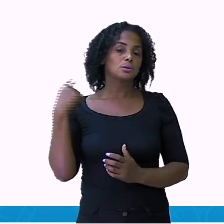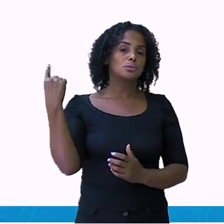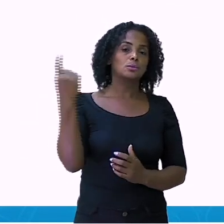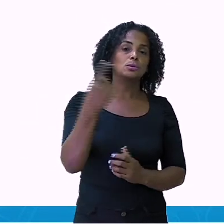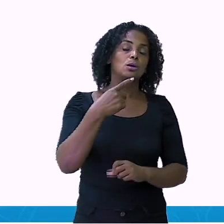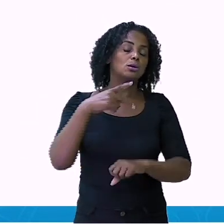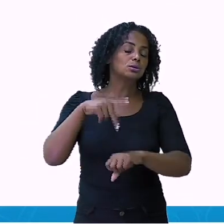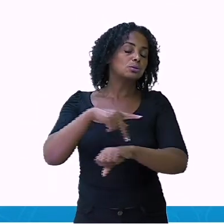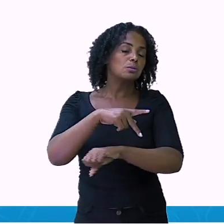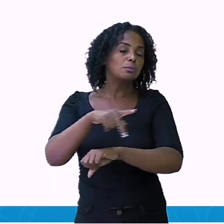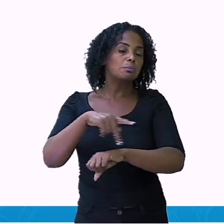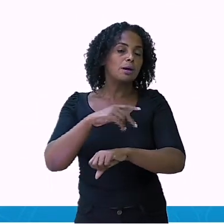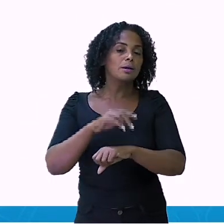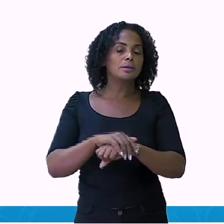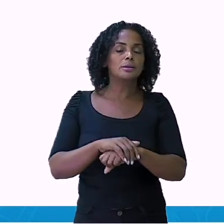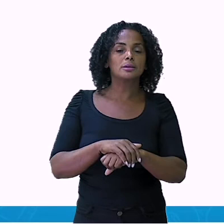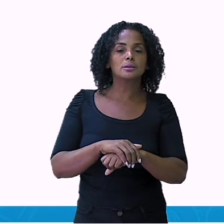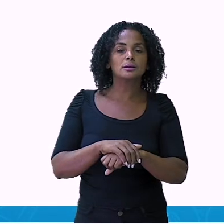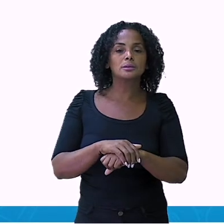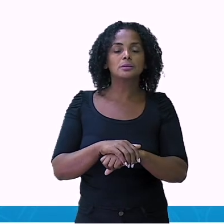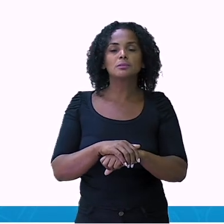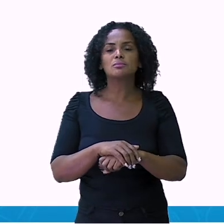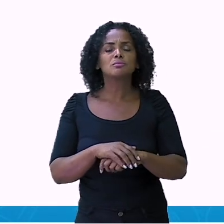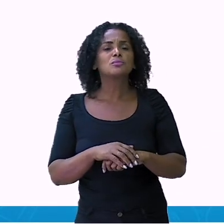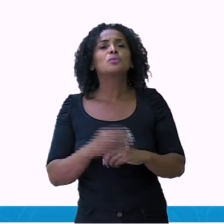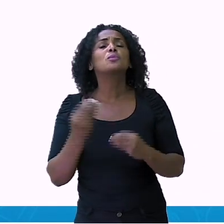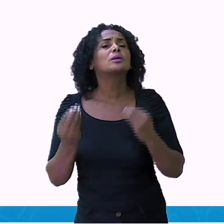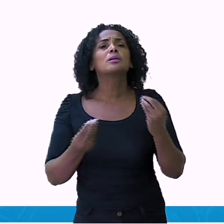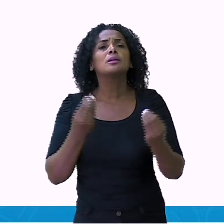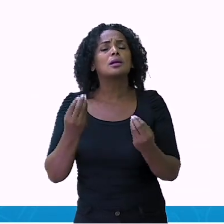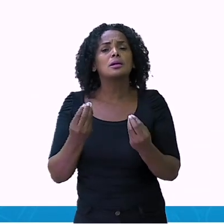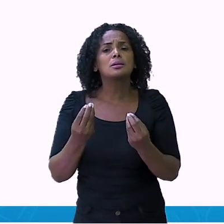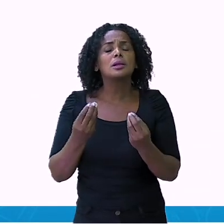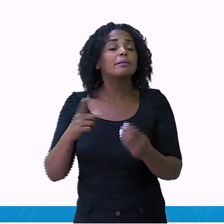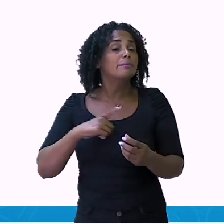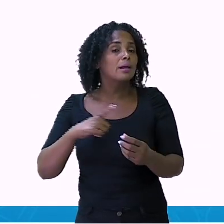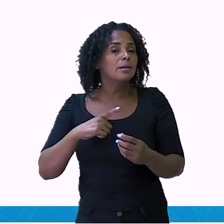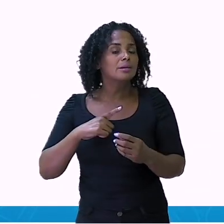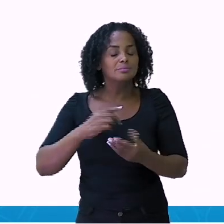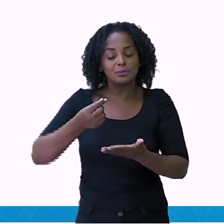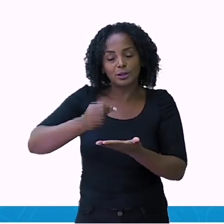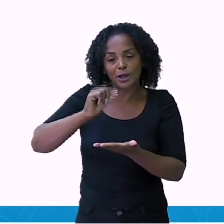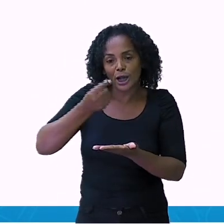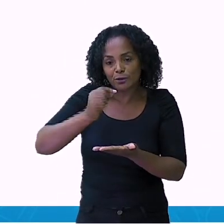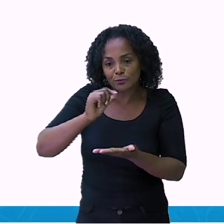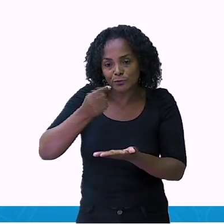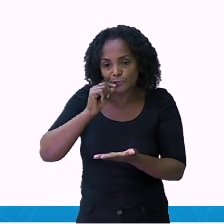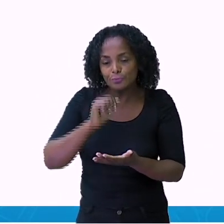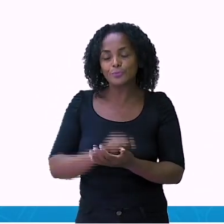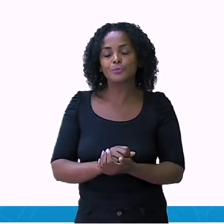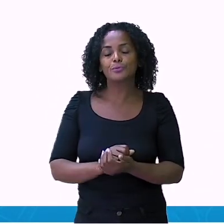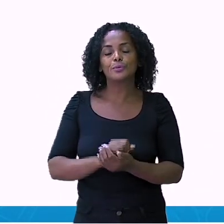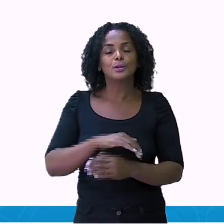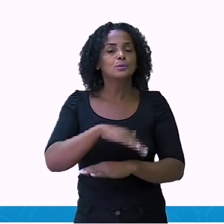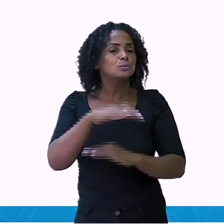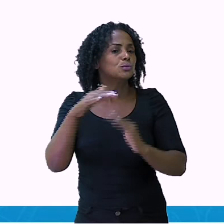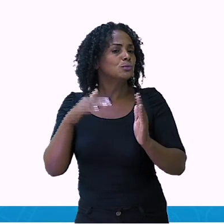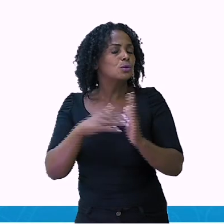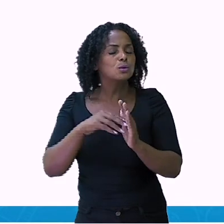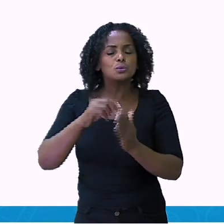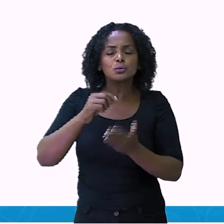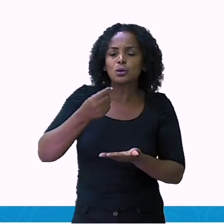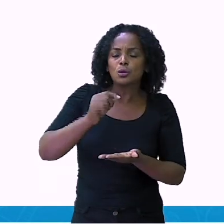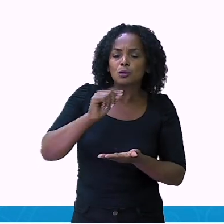um potencial produtor de que, olha, café. Quem não gosta de um cafezinho bom, né? Então, todo o café que a gente